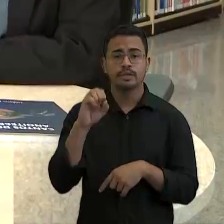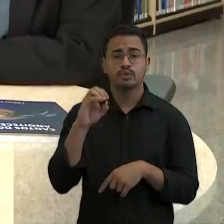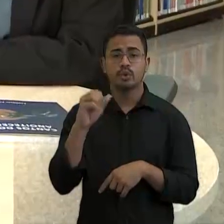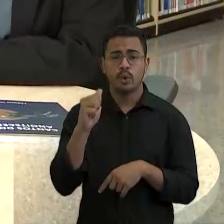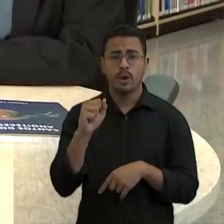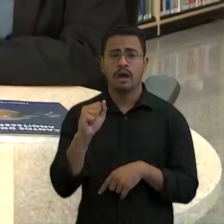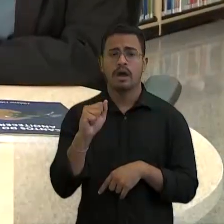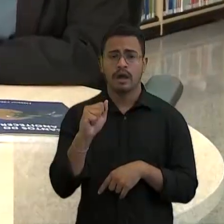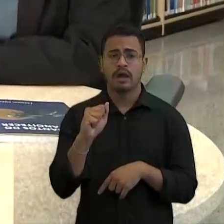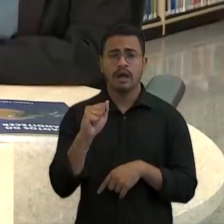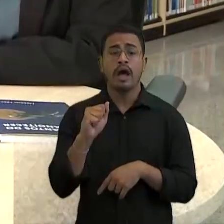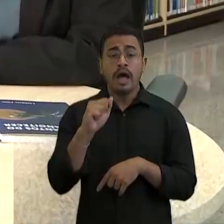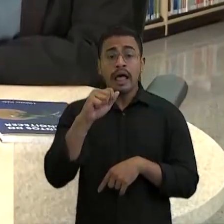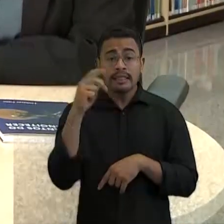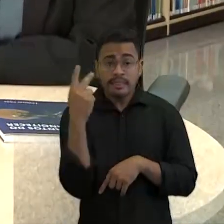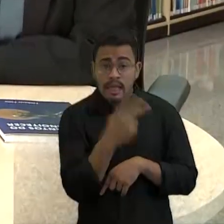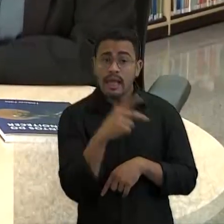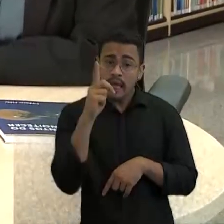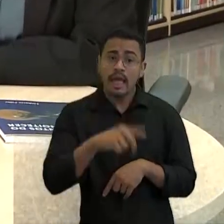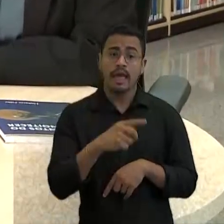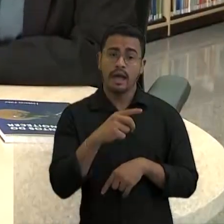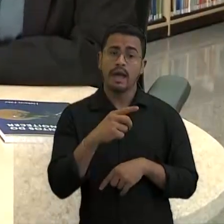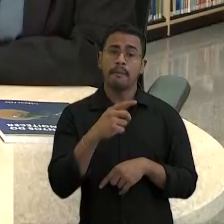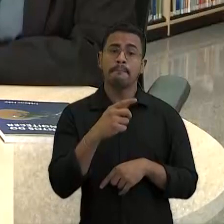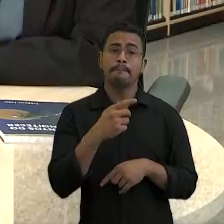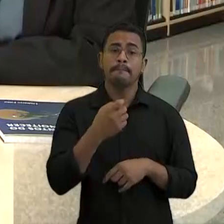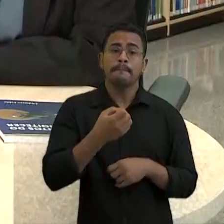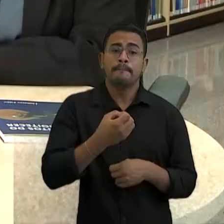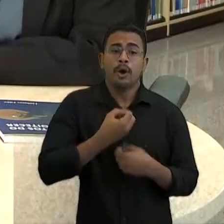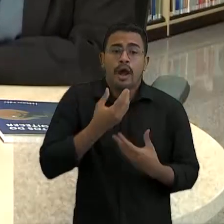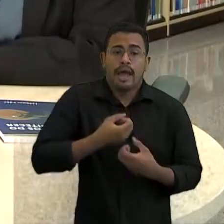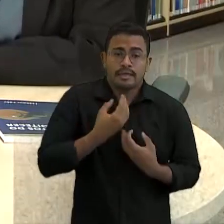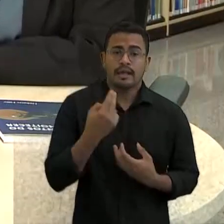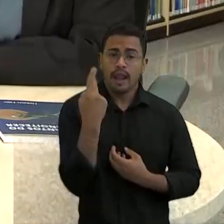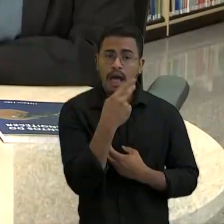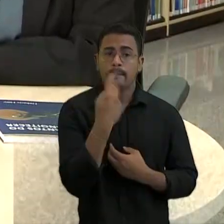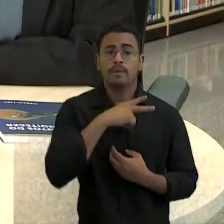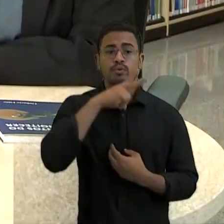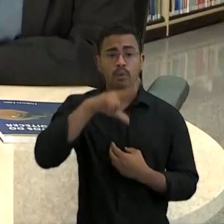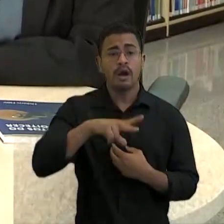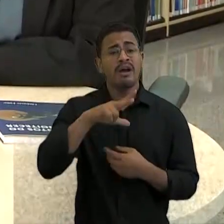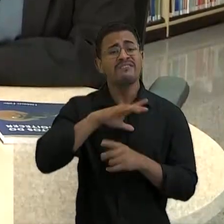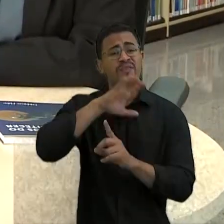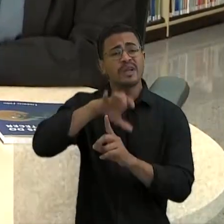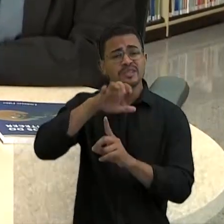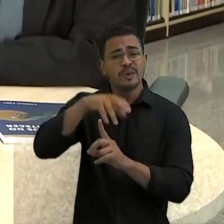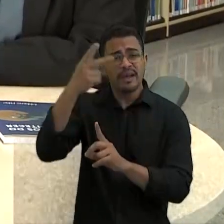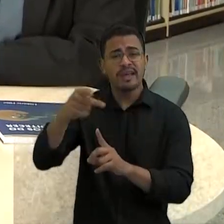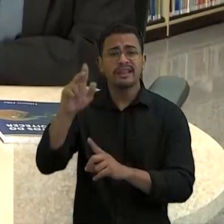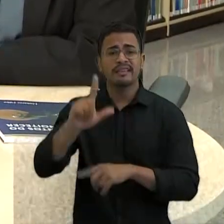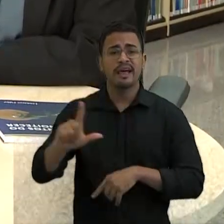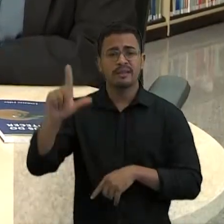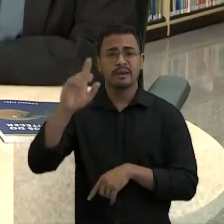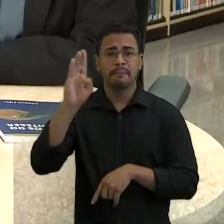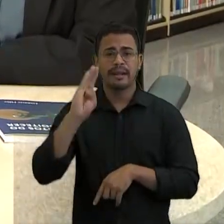poeta de Portugal que influiu muito na literatura brasileira. Quem mais